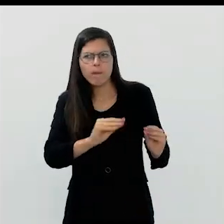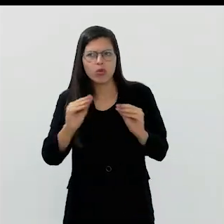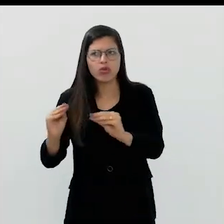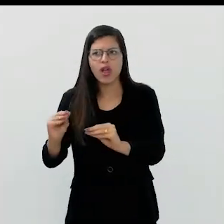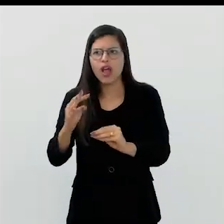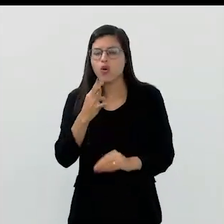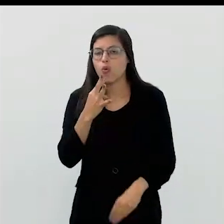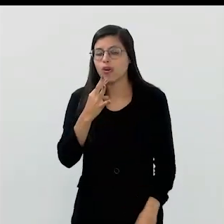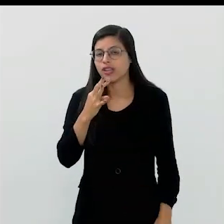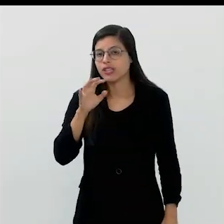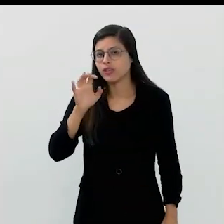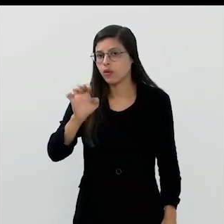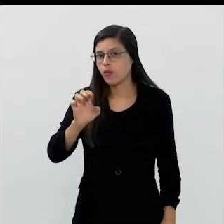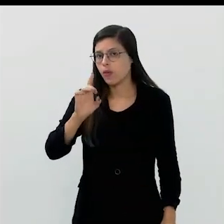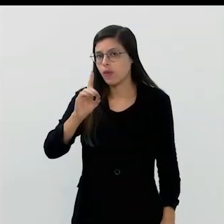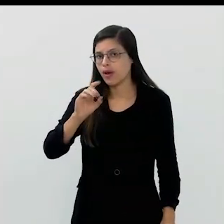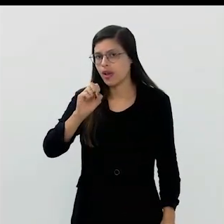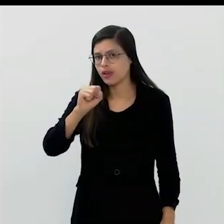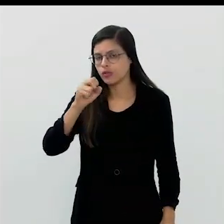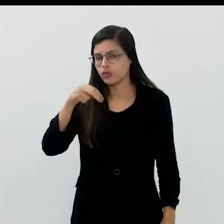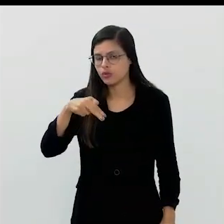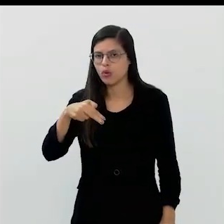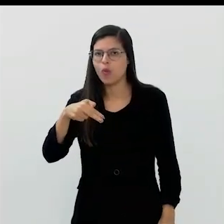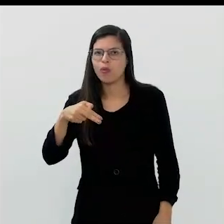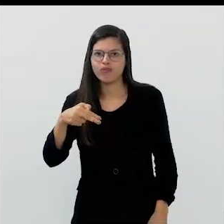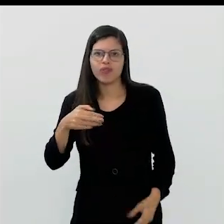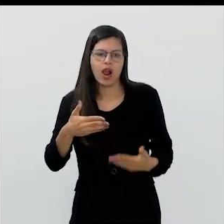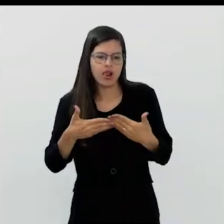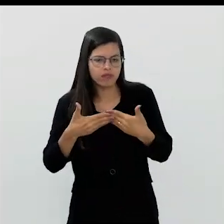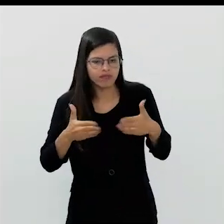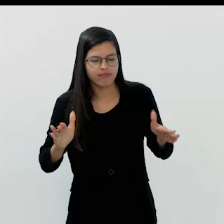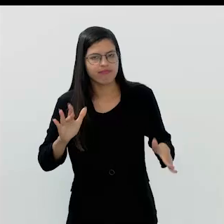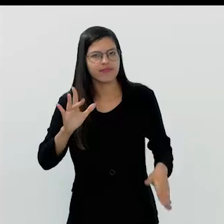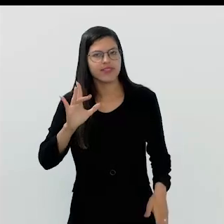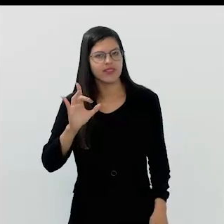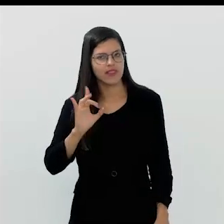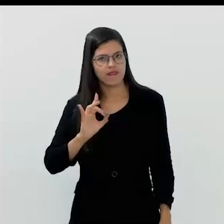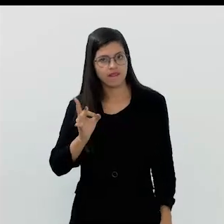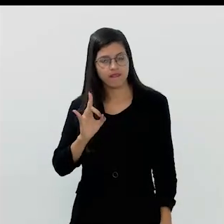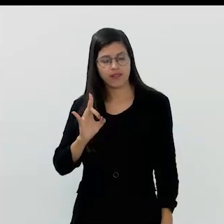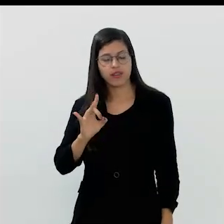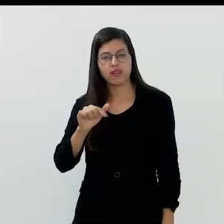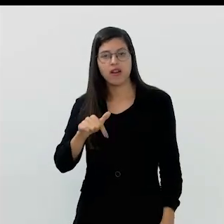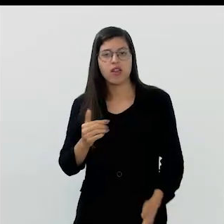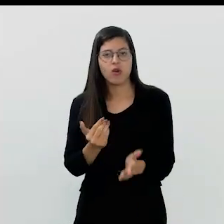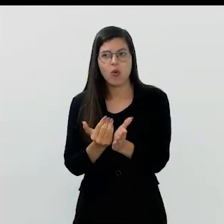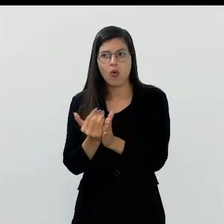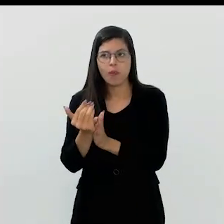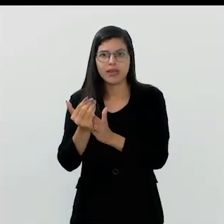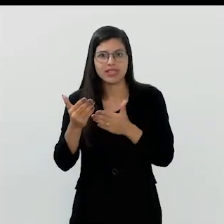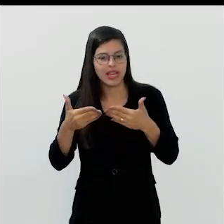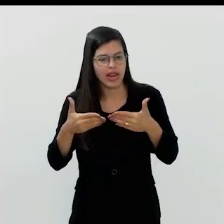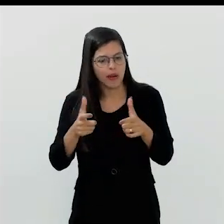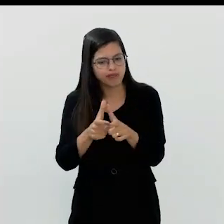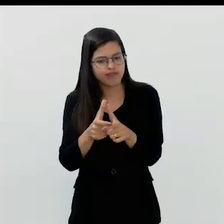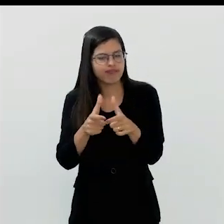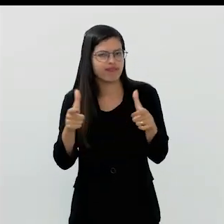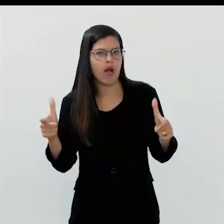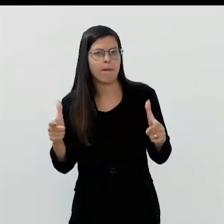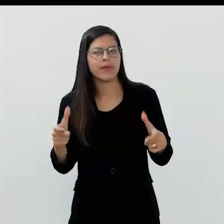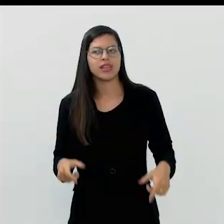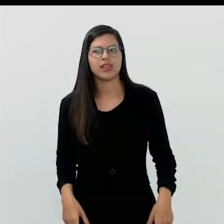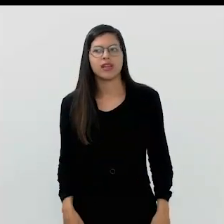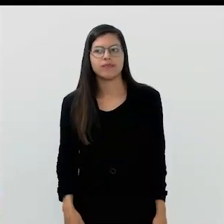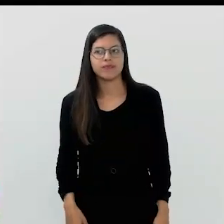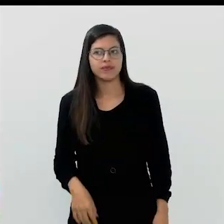quando eu conheci o Edson, né? Aí o Edson abriu a porta para mim na vila, né? Aí foi lá que eu comecei a expandir, no caso, assim.